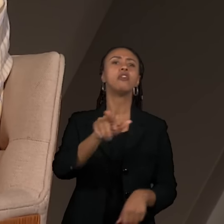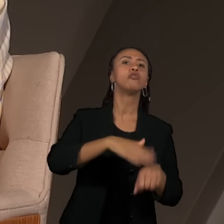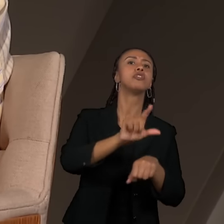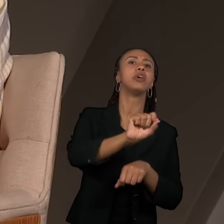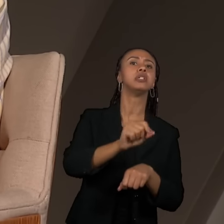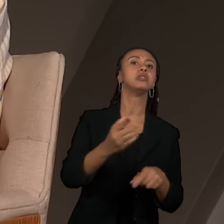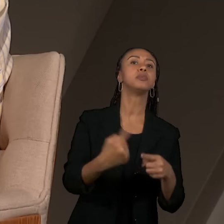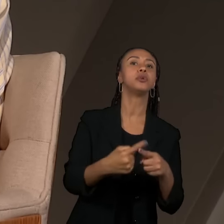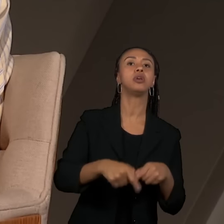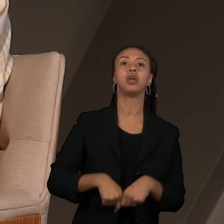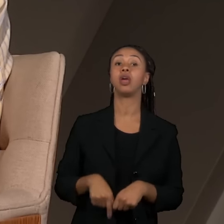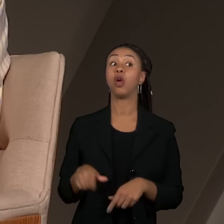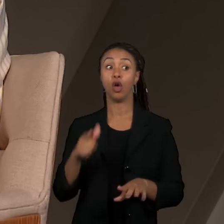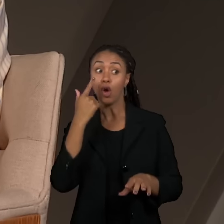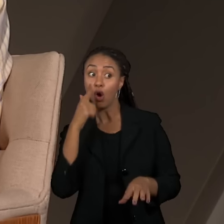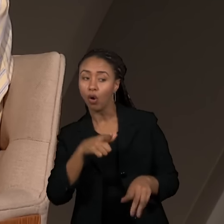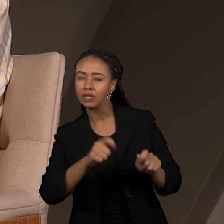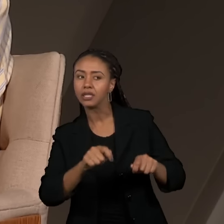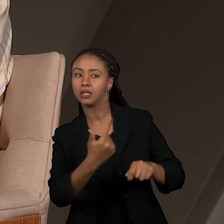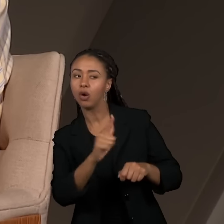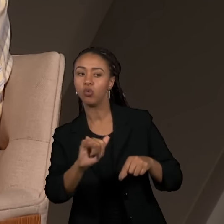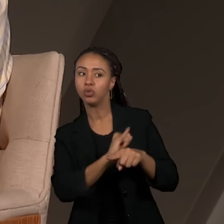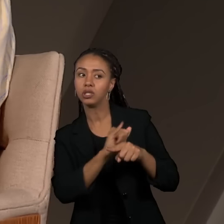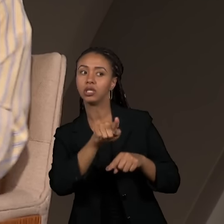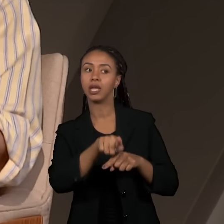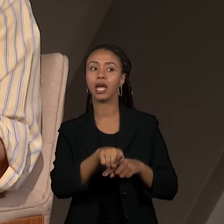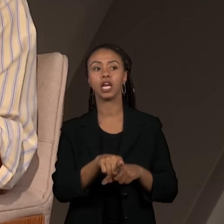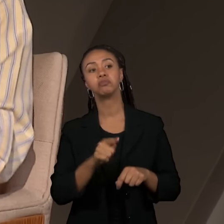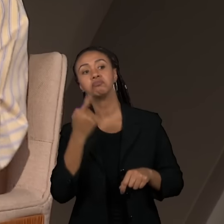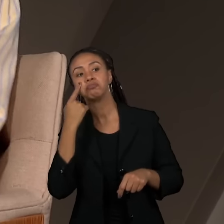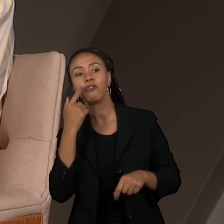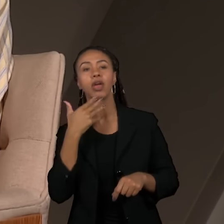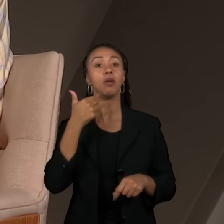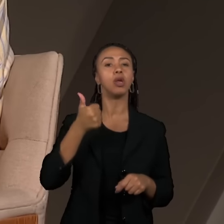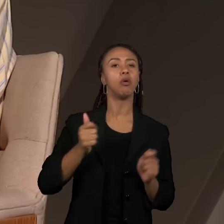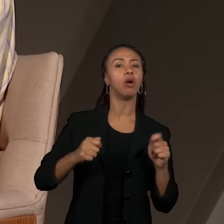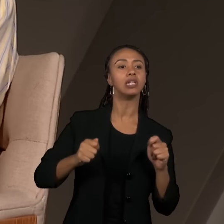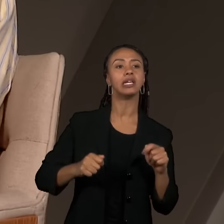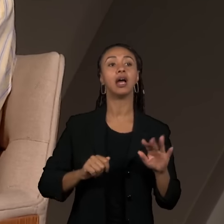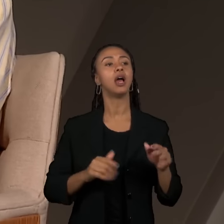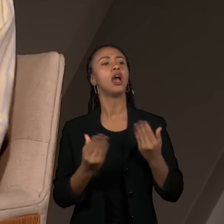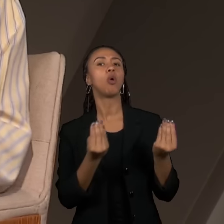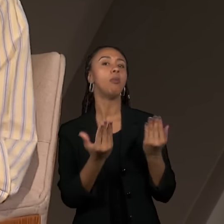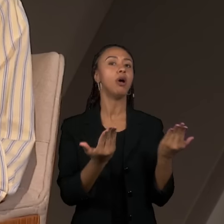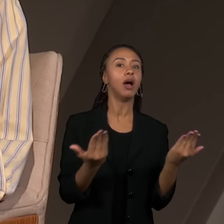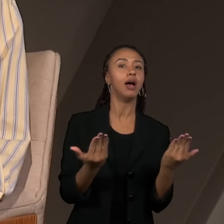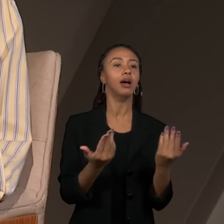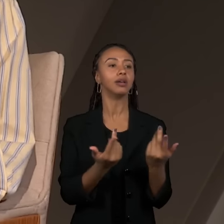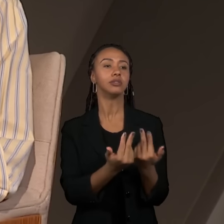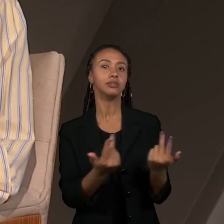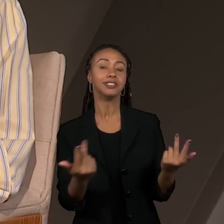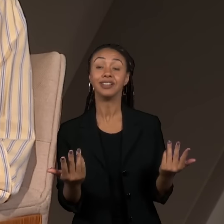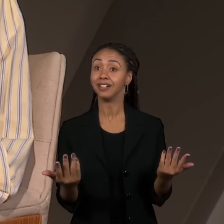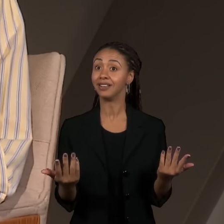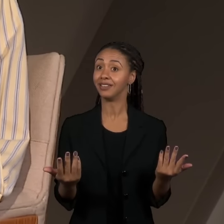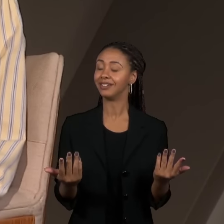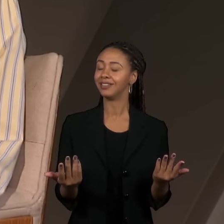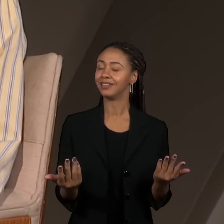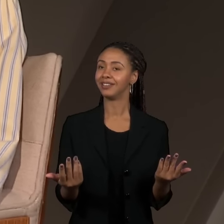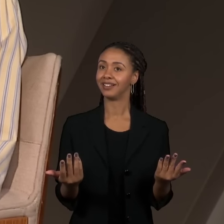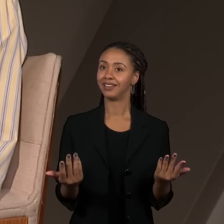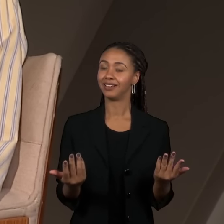outro jeito tem é melhor não é melhor como é que você compara com o outro como é que isso como é que aquilo a importância do